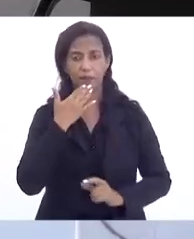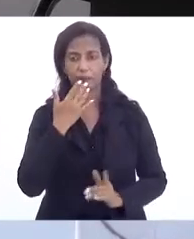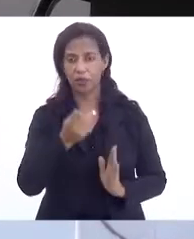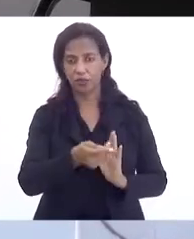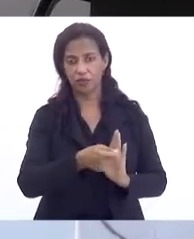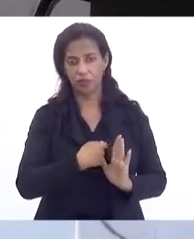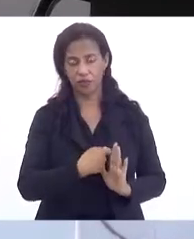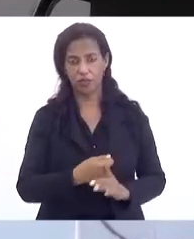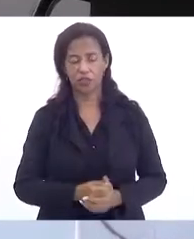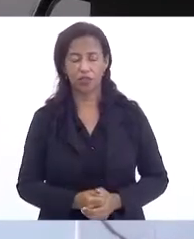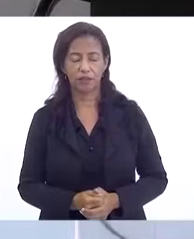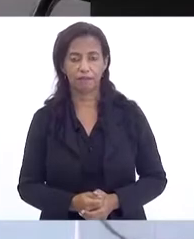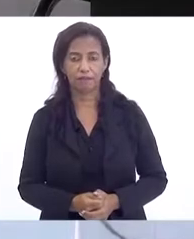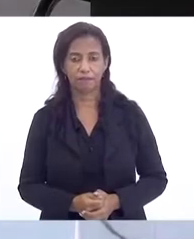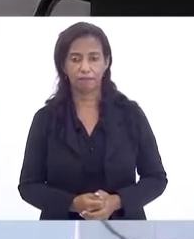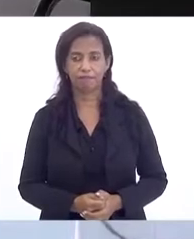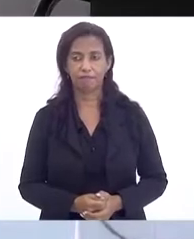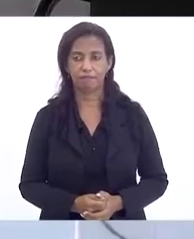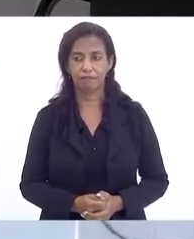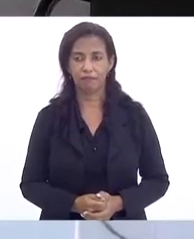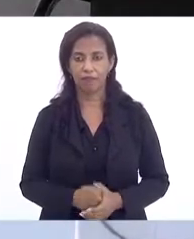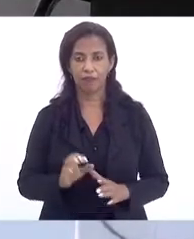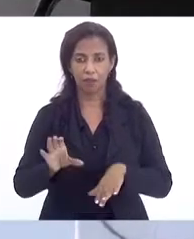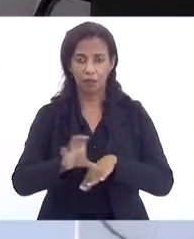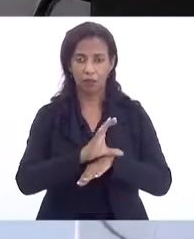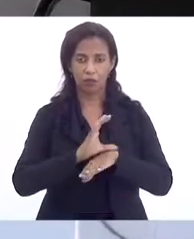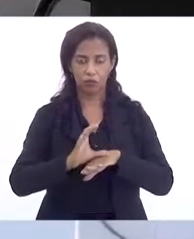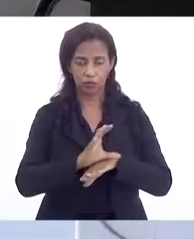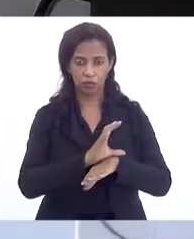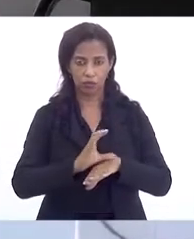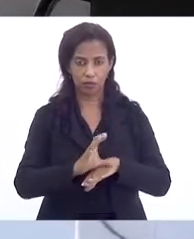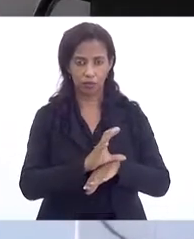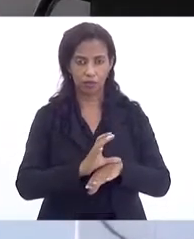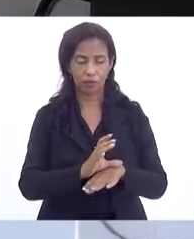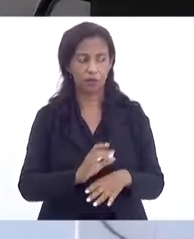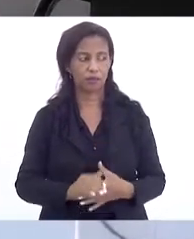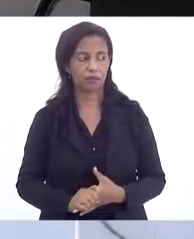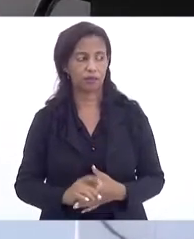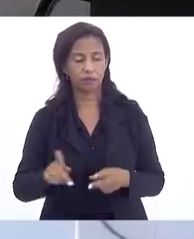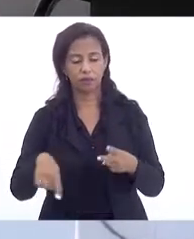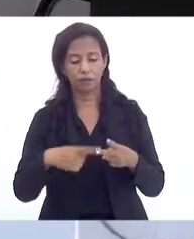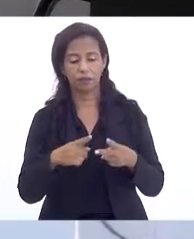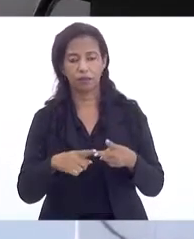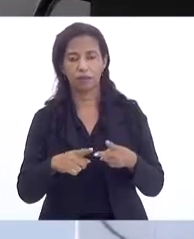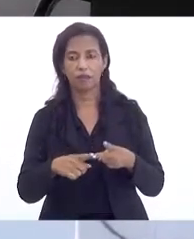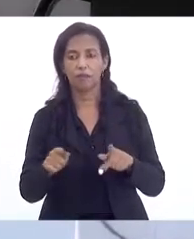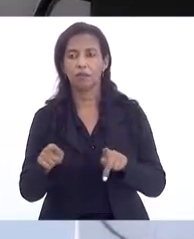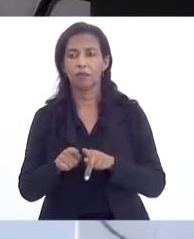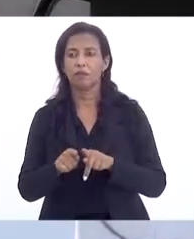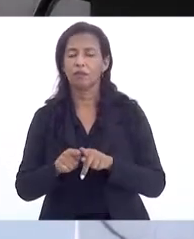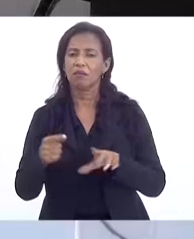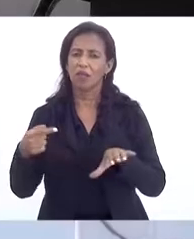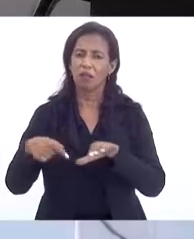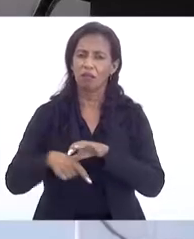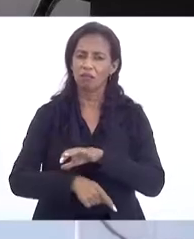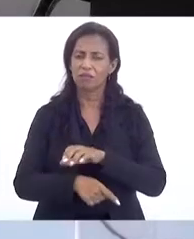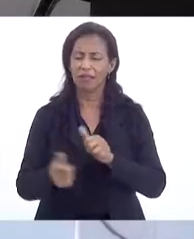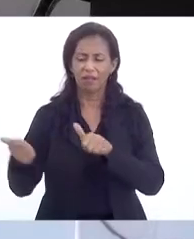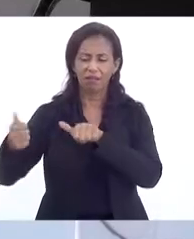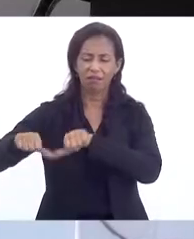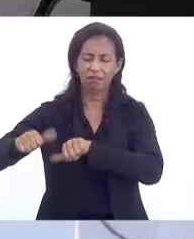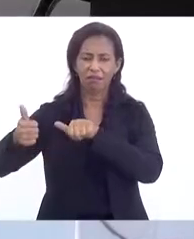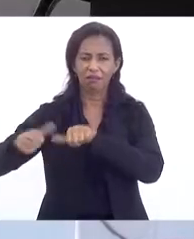vista, sob ponto de vista da constitucionalidade. E segunda, também aprofundar essa